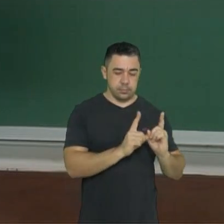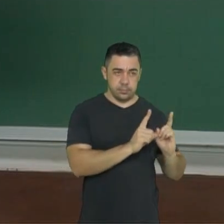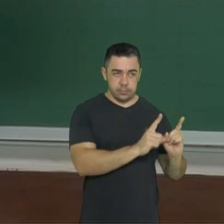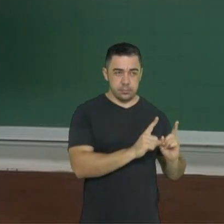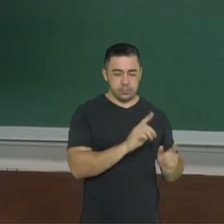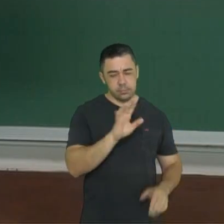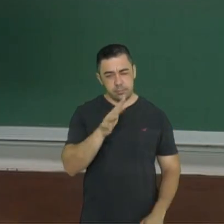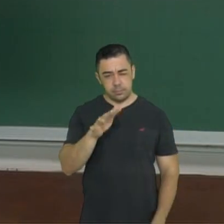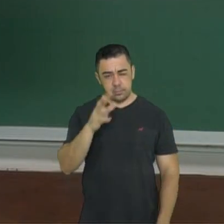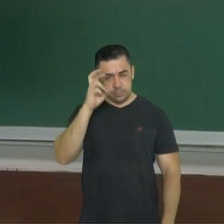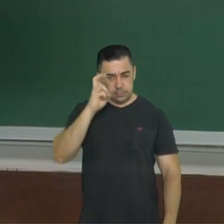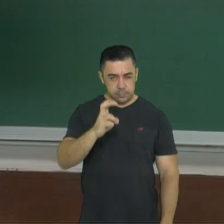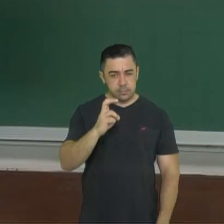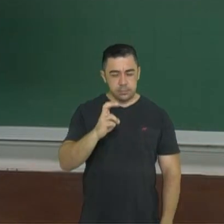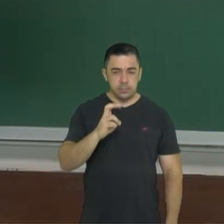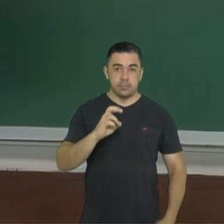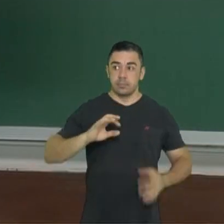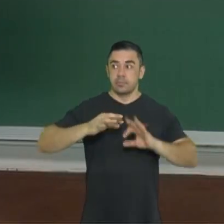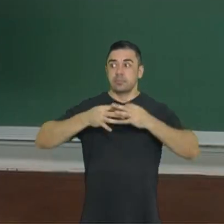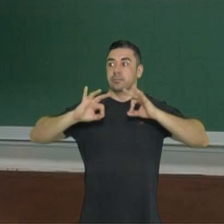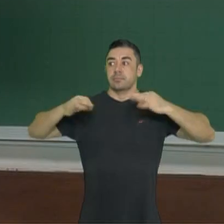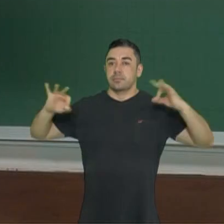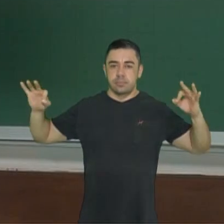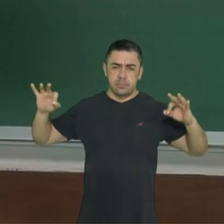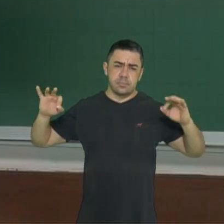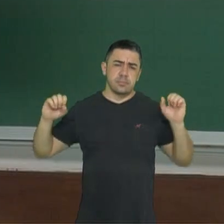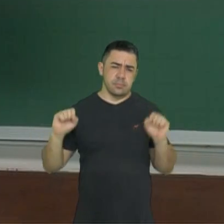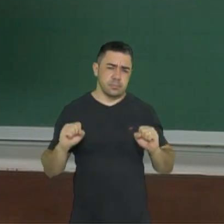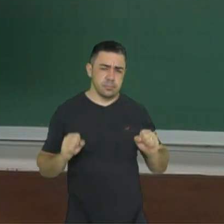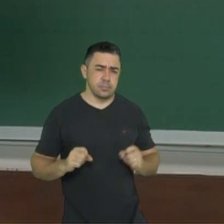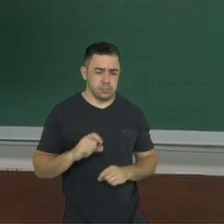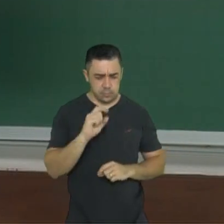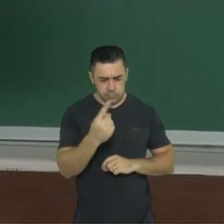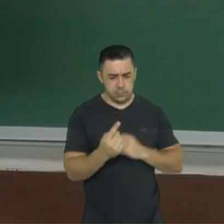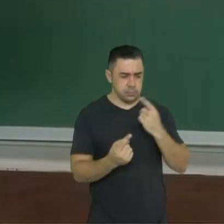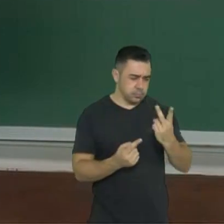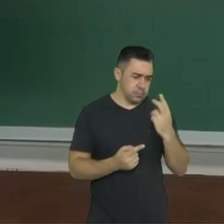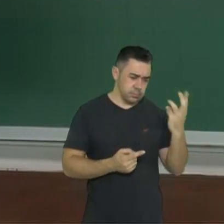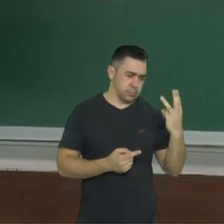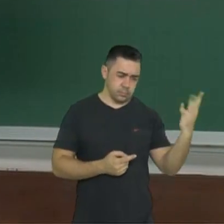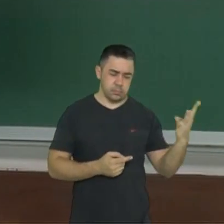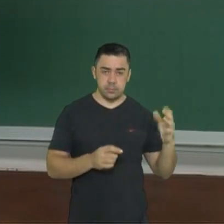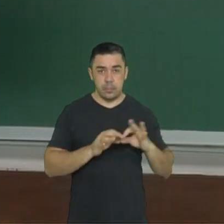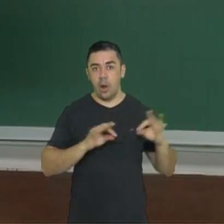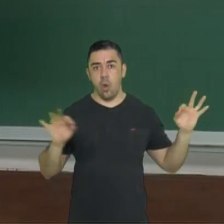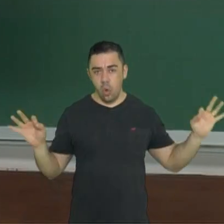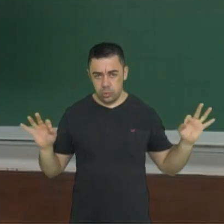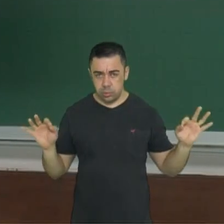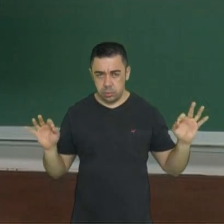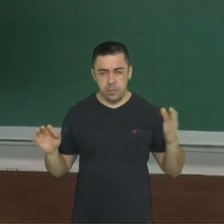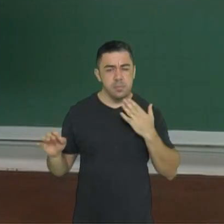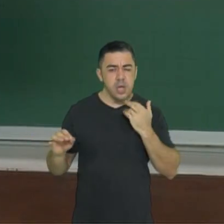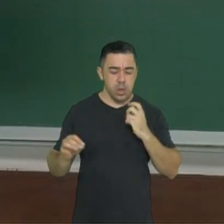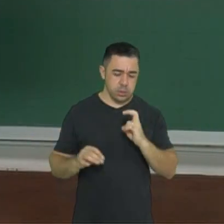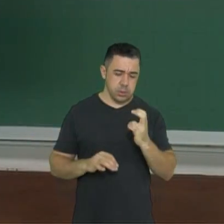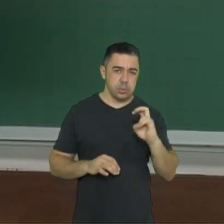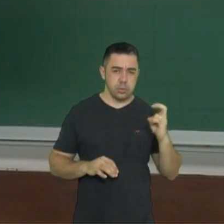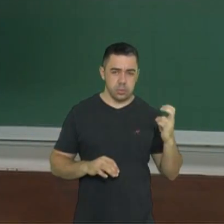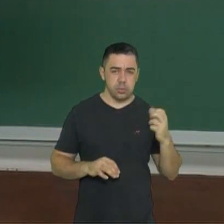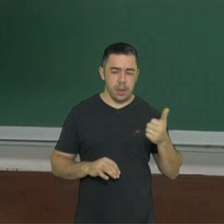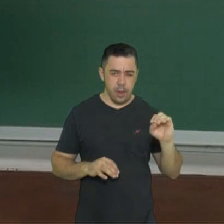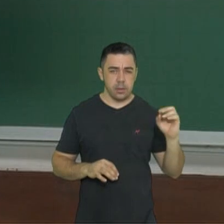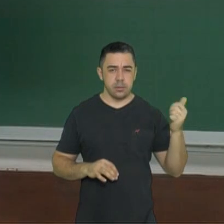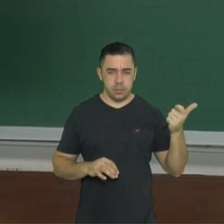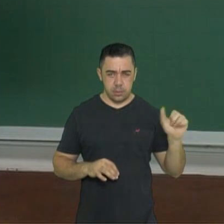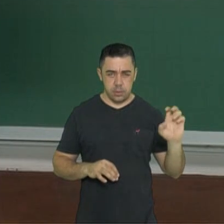vale 5 unidades só para gente não ficar muito comprida eu posso fazer tiro um fazer ficar muito longo a nossa reta Então eu fiz um intervalo de cinco em